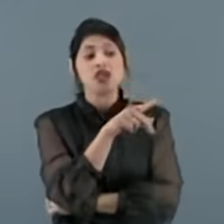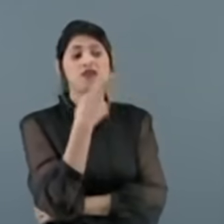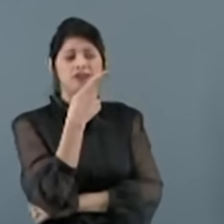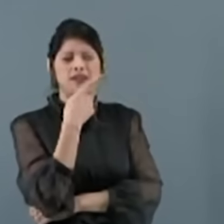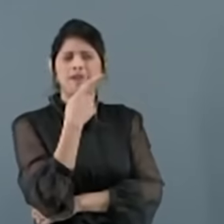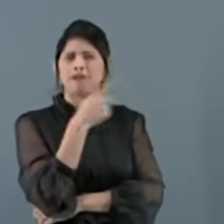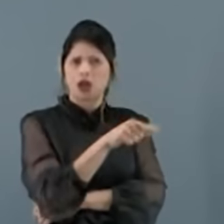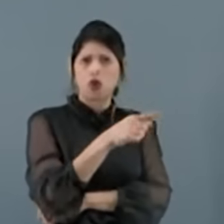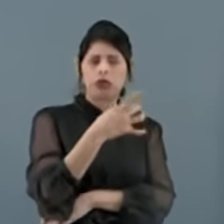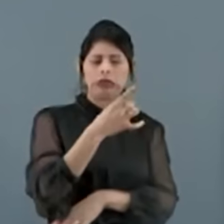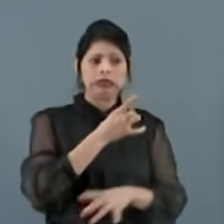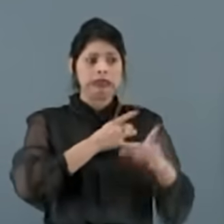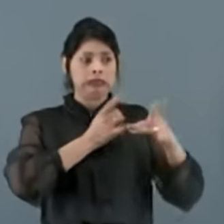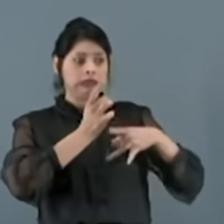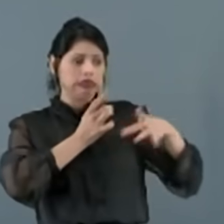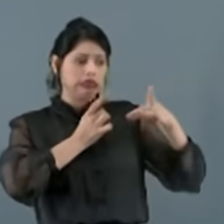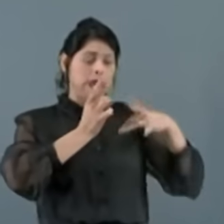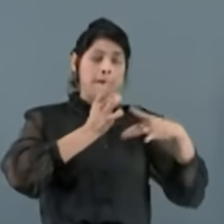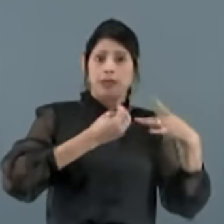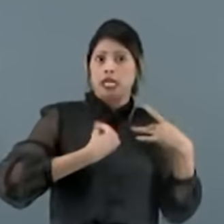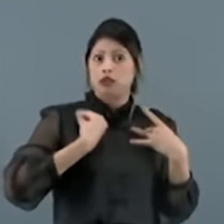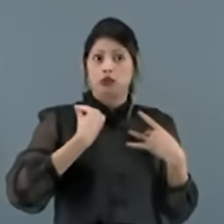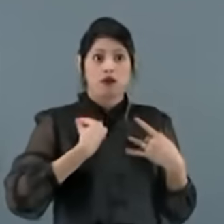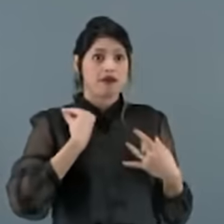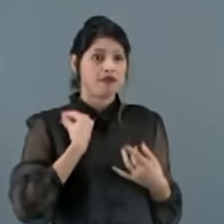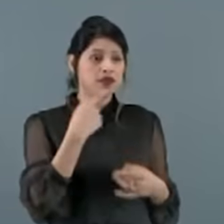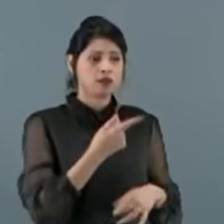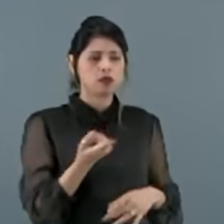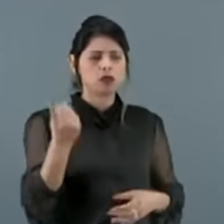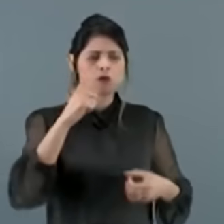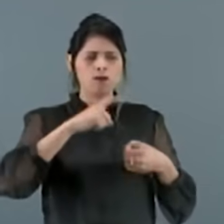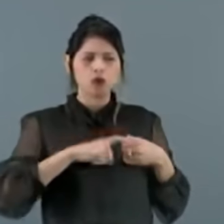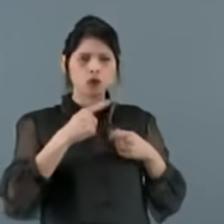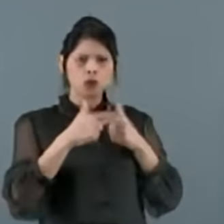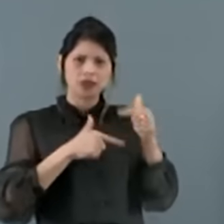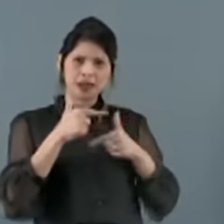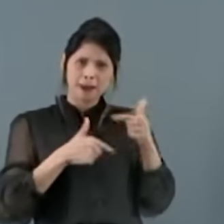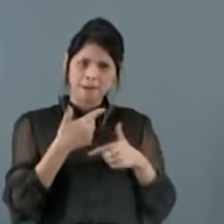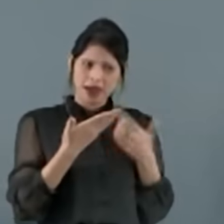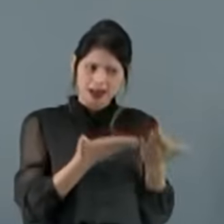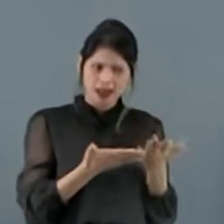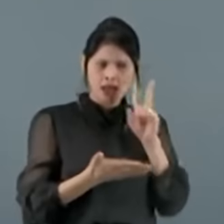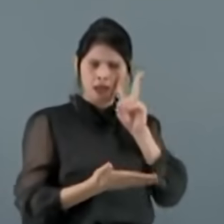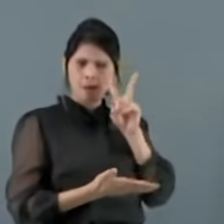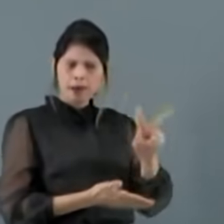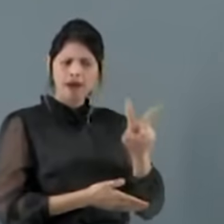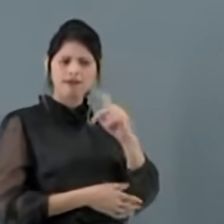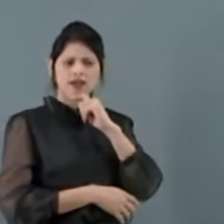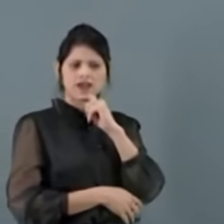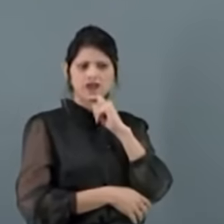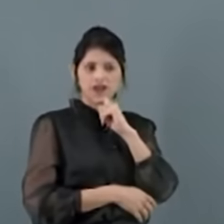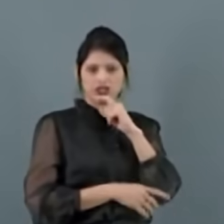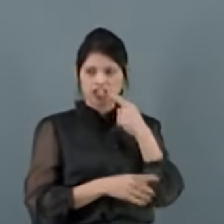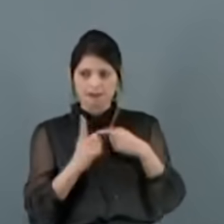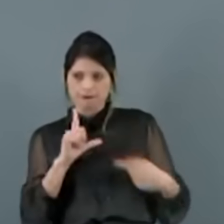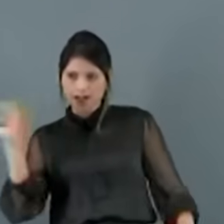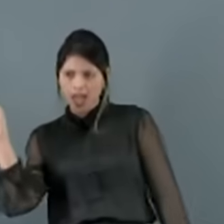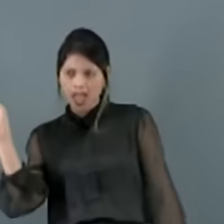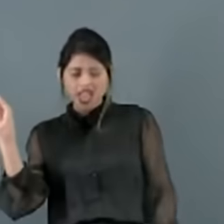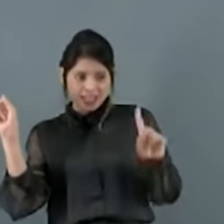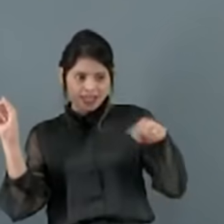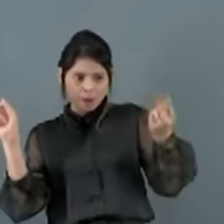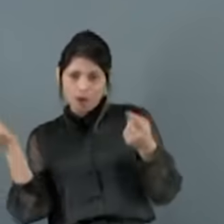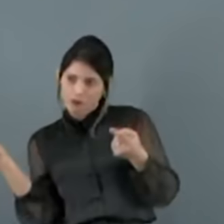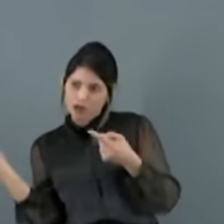temendo pela sua vida, o senhor acabou retornando depois, né? Dá para ver que Foi sai da cena e depois retorna. Mesmo temendo pela sua